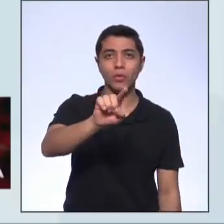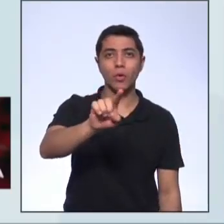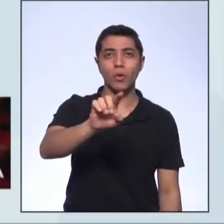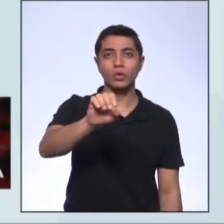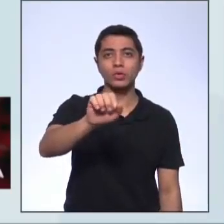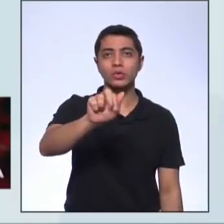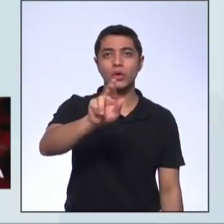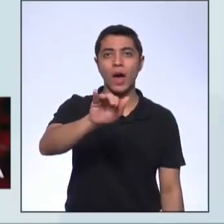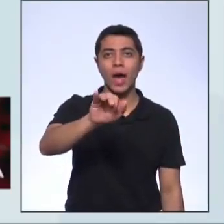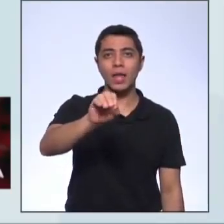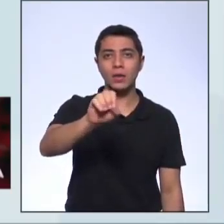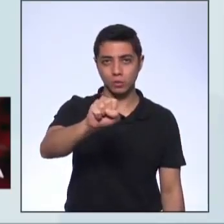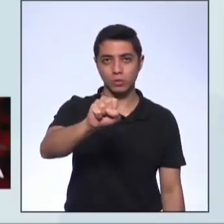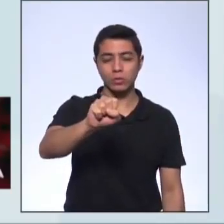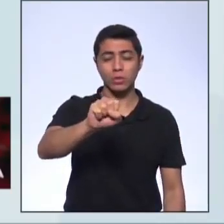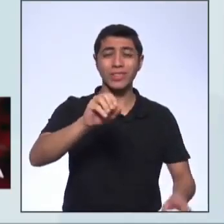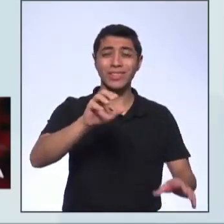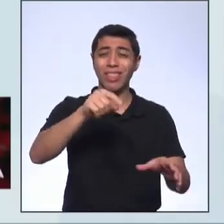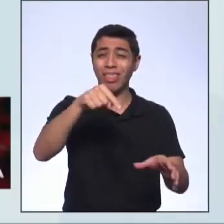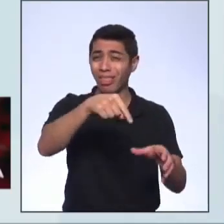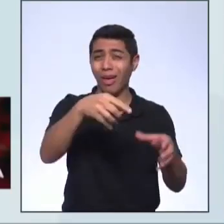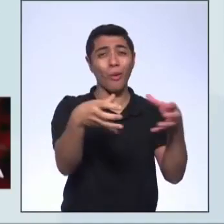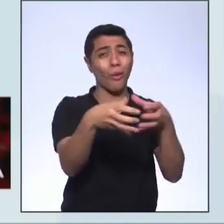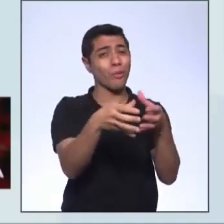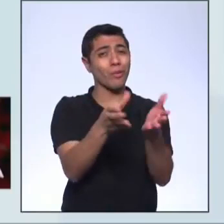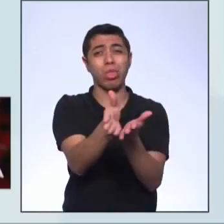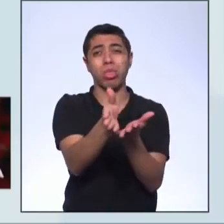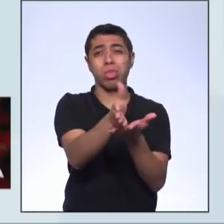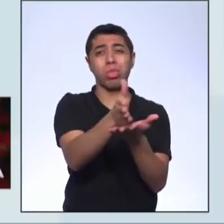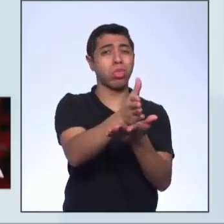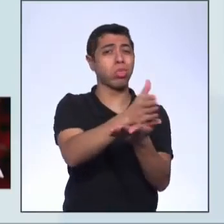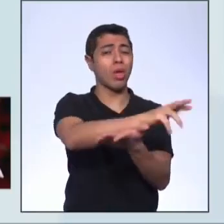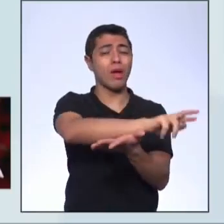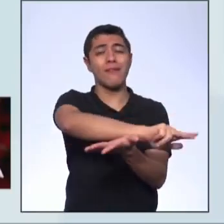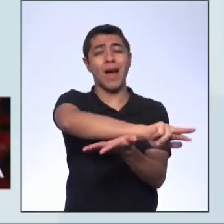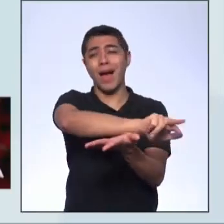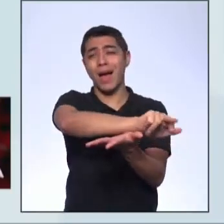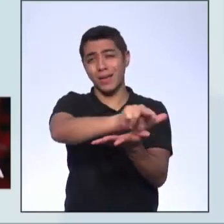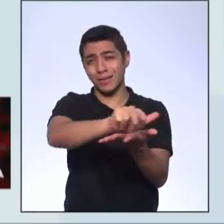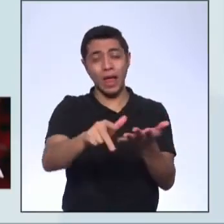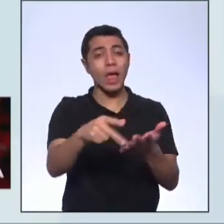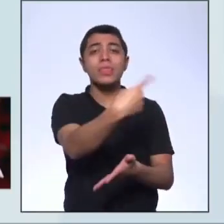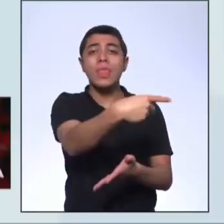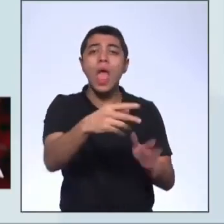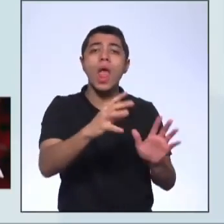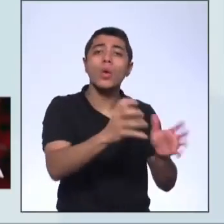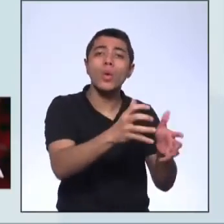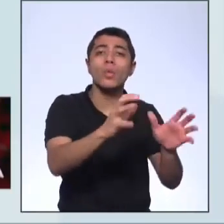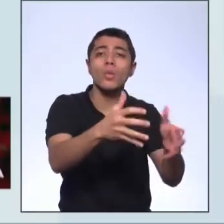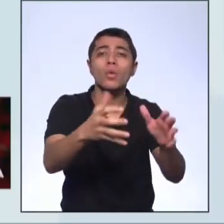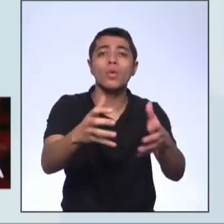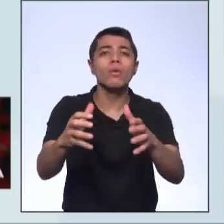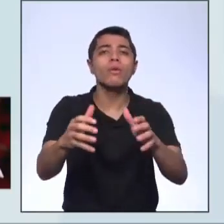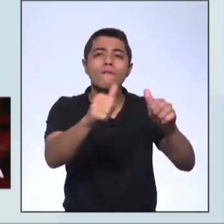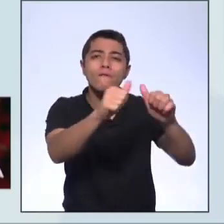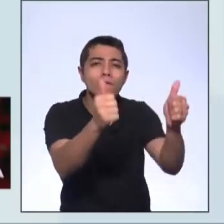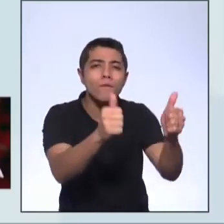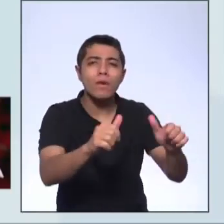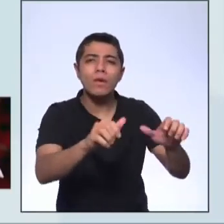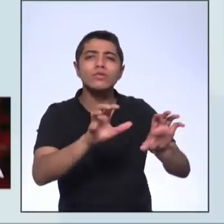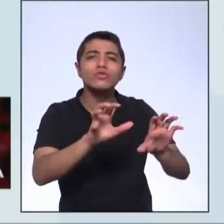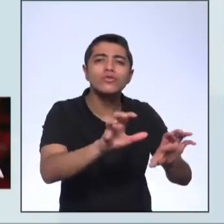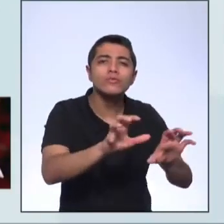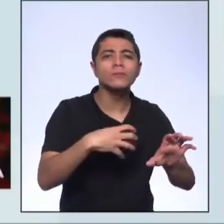diversos grupos, é muito heterogêneo aí, porque leva em consideração a morfologia e a fisiologia desses grupos, tá? Eles